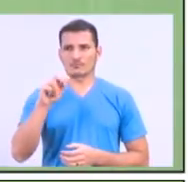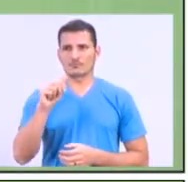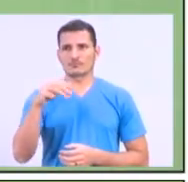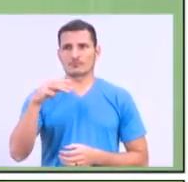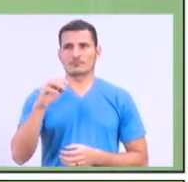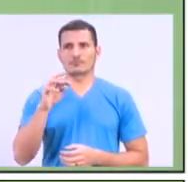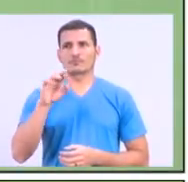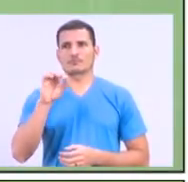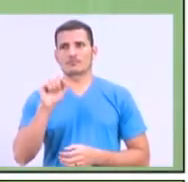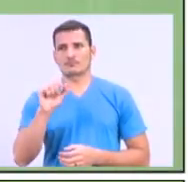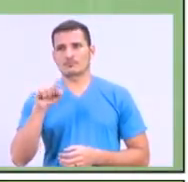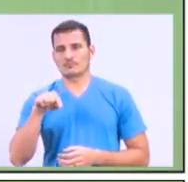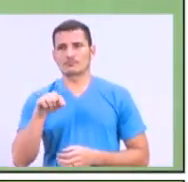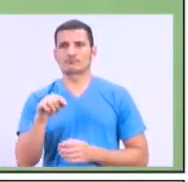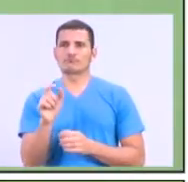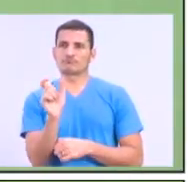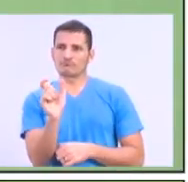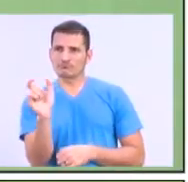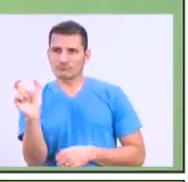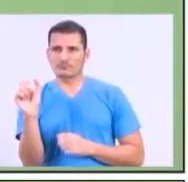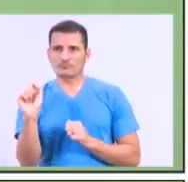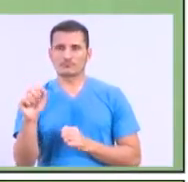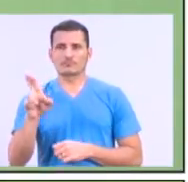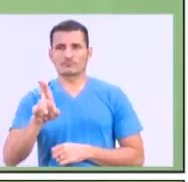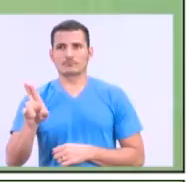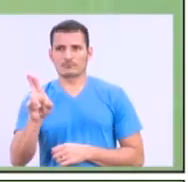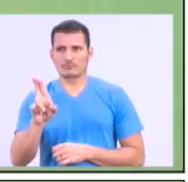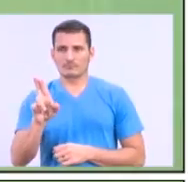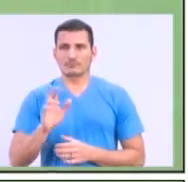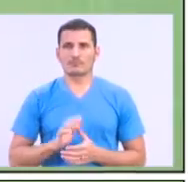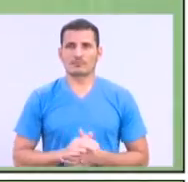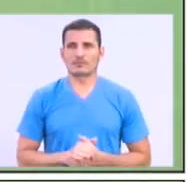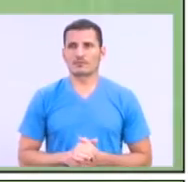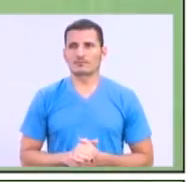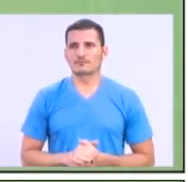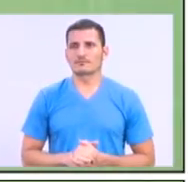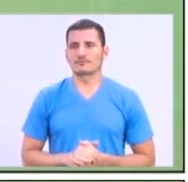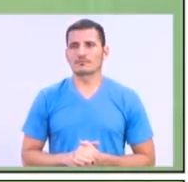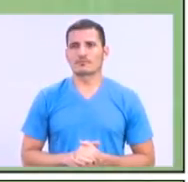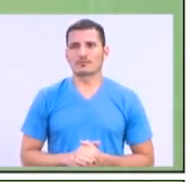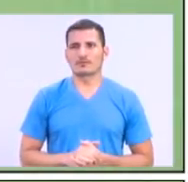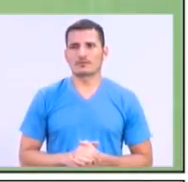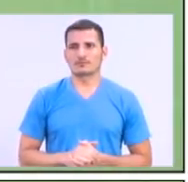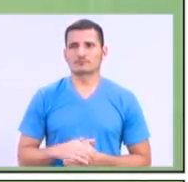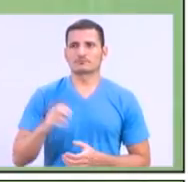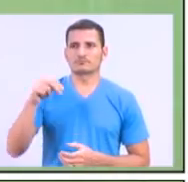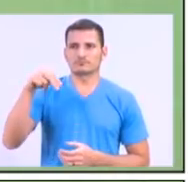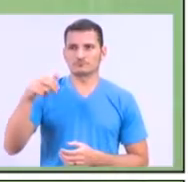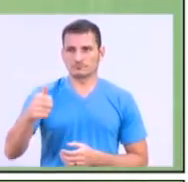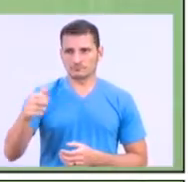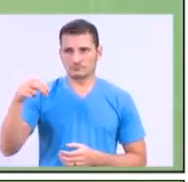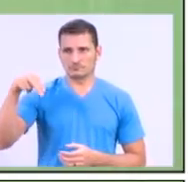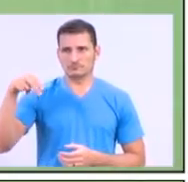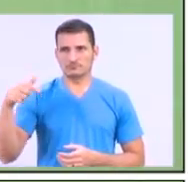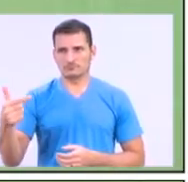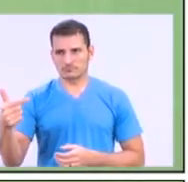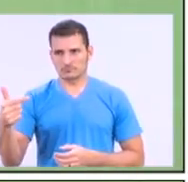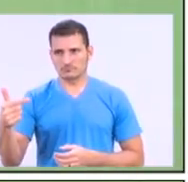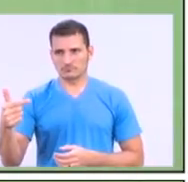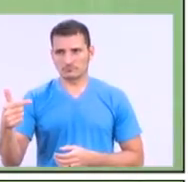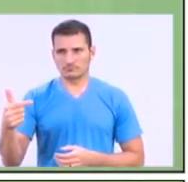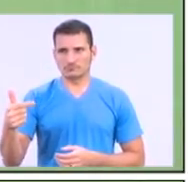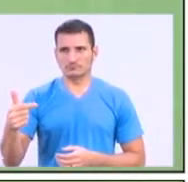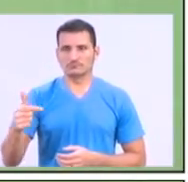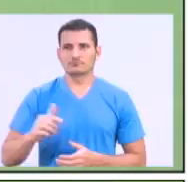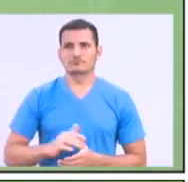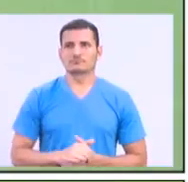são variáveis que podem ser utilizadas dentro das funções. Percebam, aqui nós temos n1 e n2, e elas são